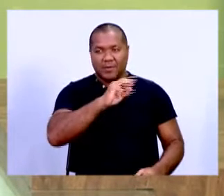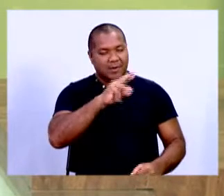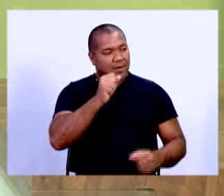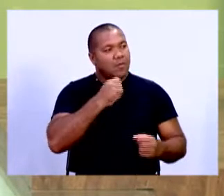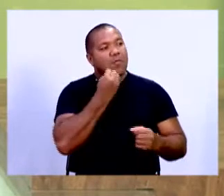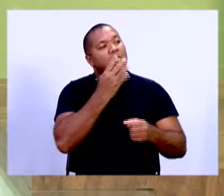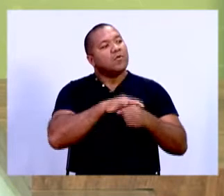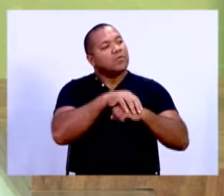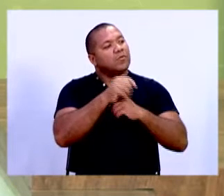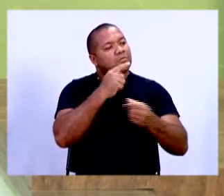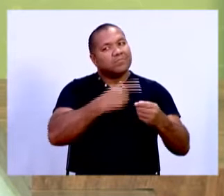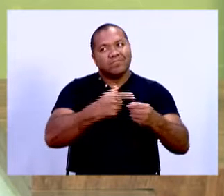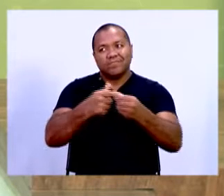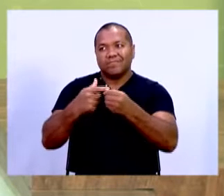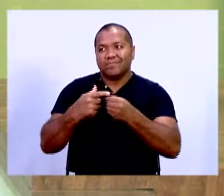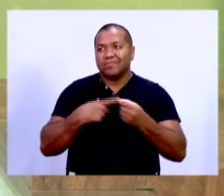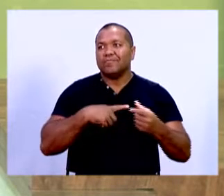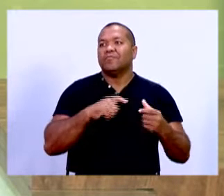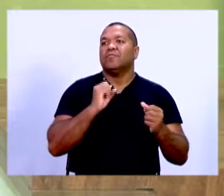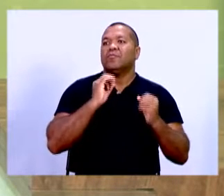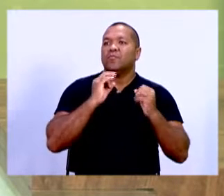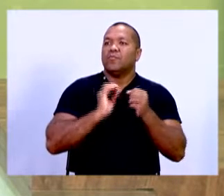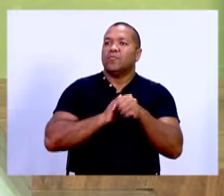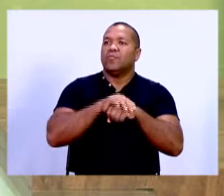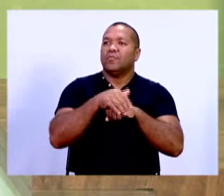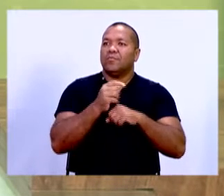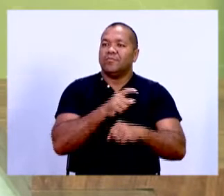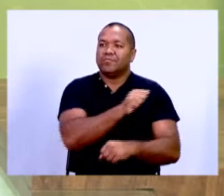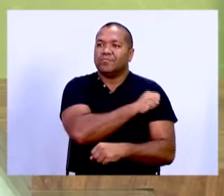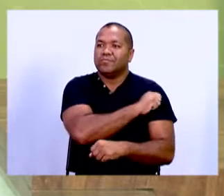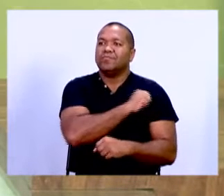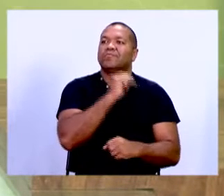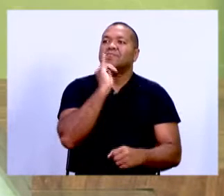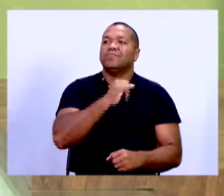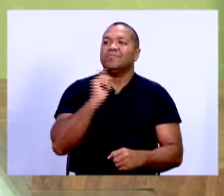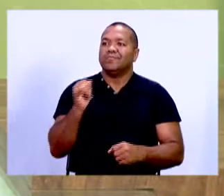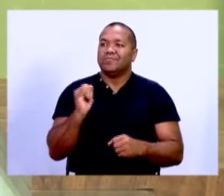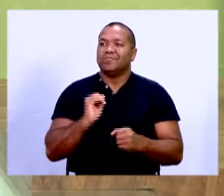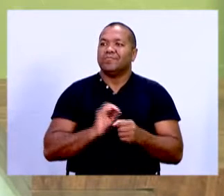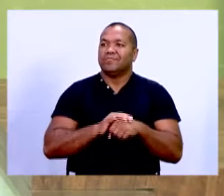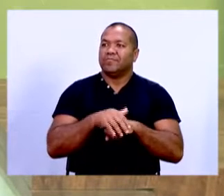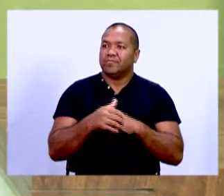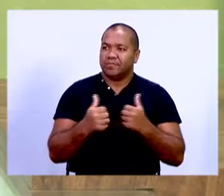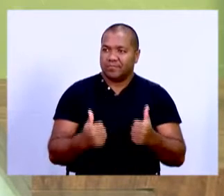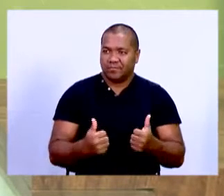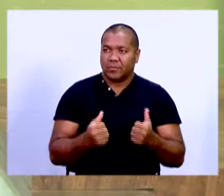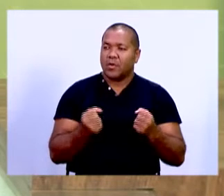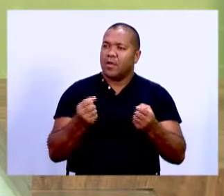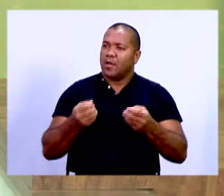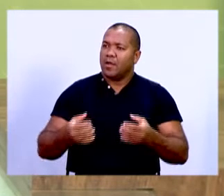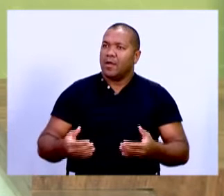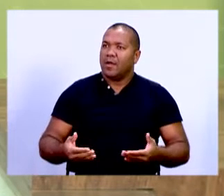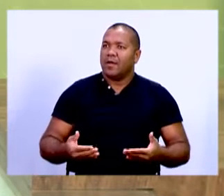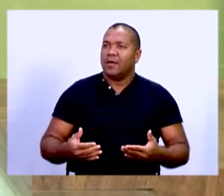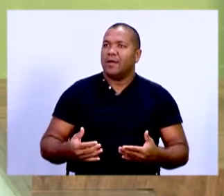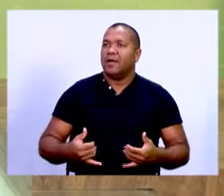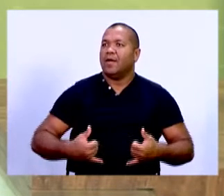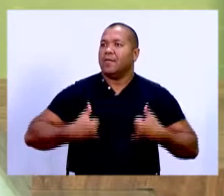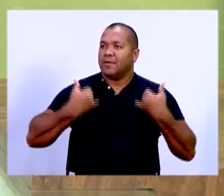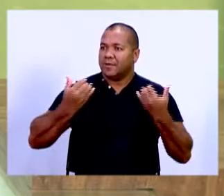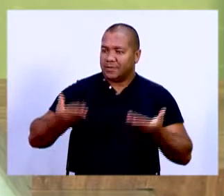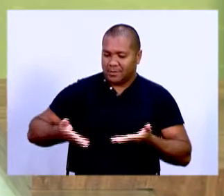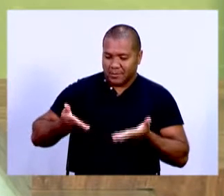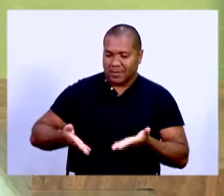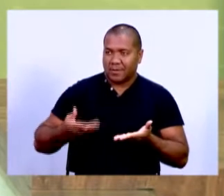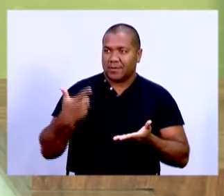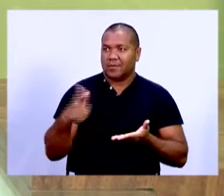noite, polos. Boa noite, alunos. Boa noite, tutores. É um prazer estar aqui novamente, né? Estamos